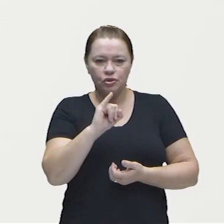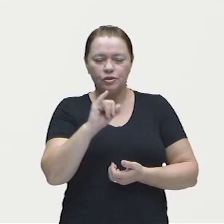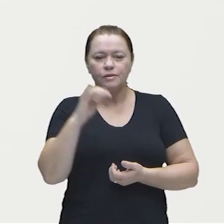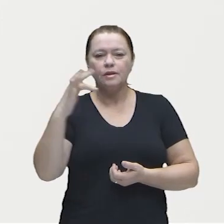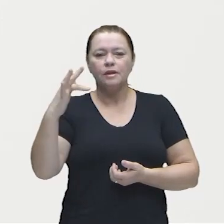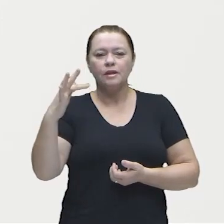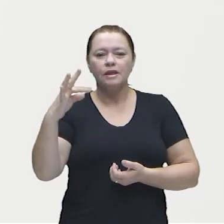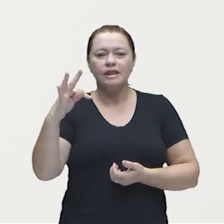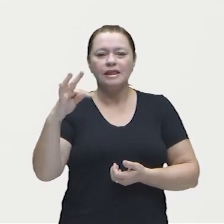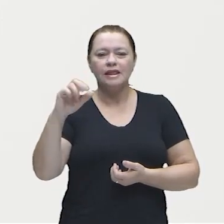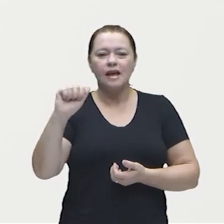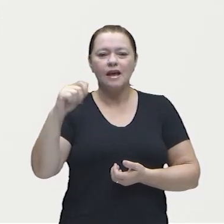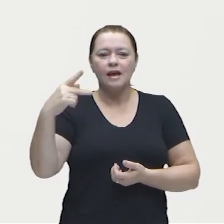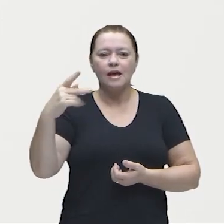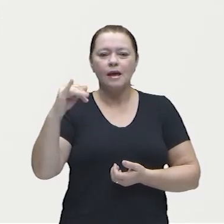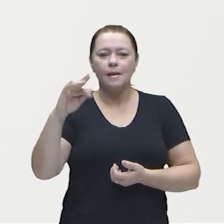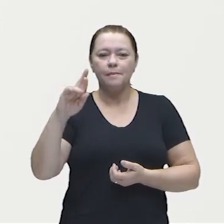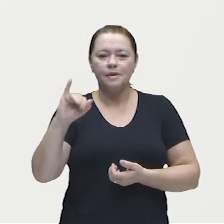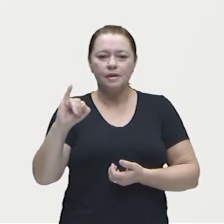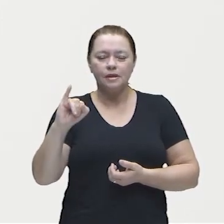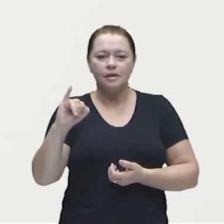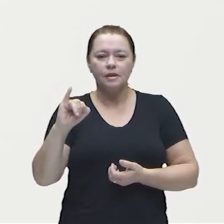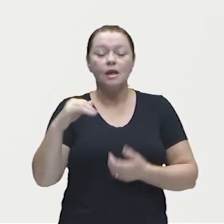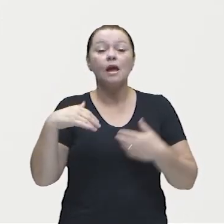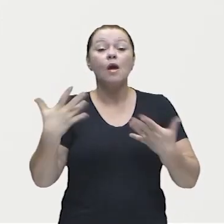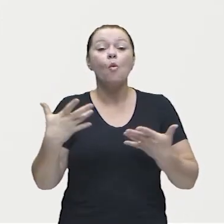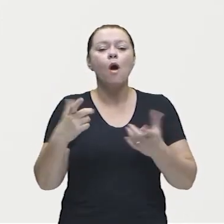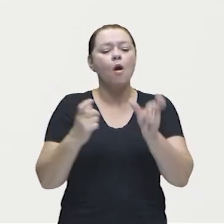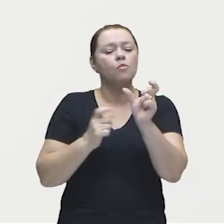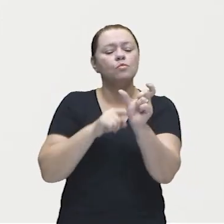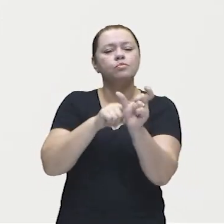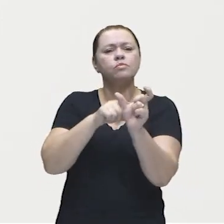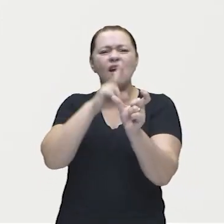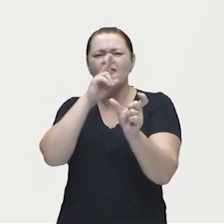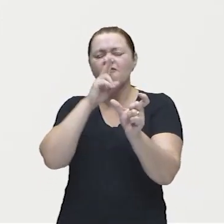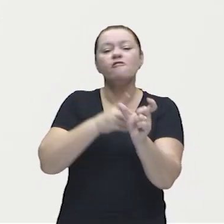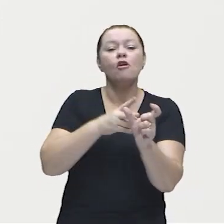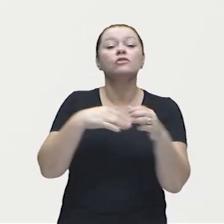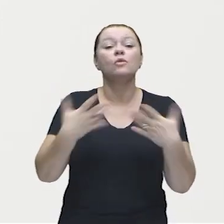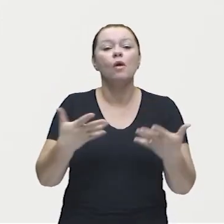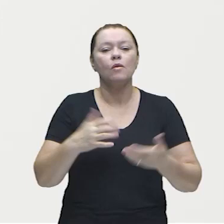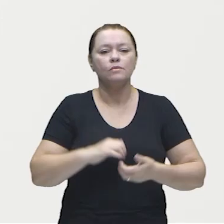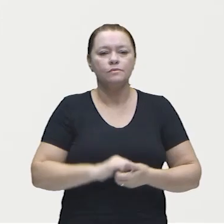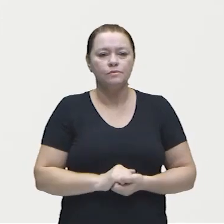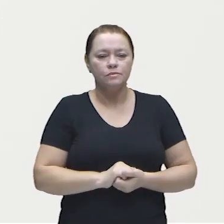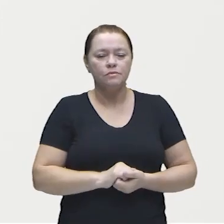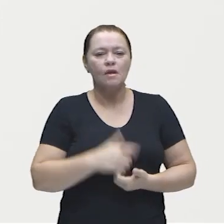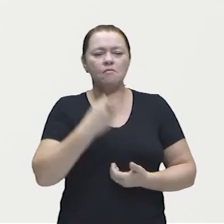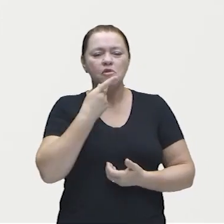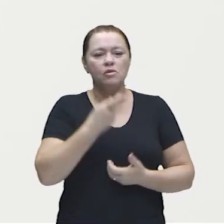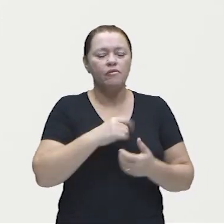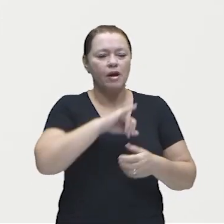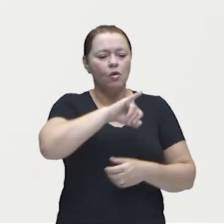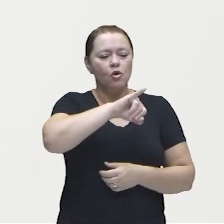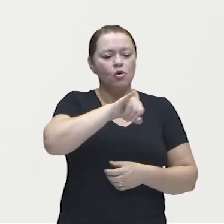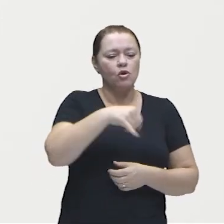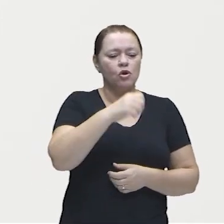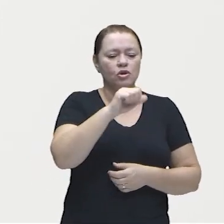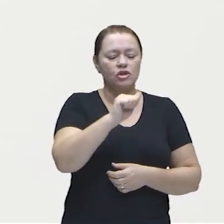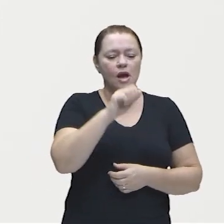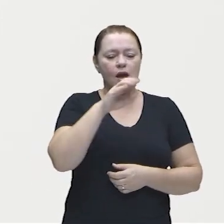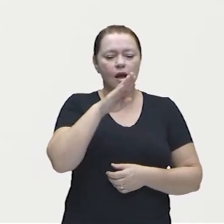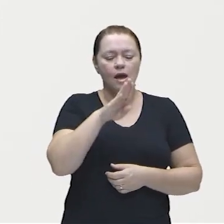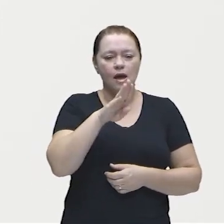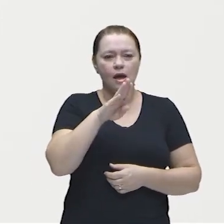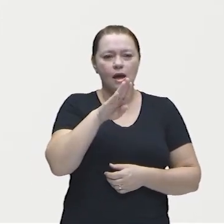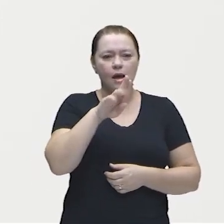Jabuti e tapiri. Qual é a sílaba mais forte? Quando eu falo jabuti, se eu gritasse o jabuti, como